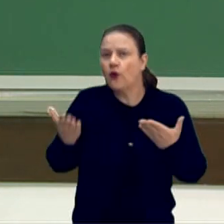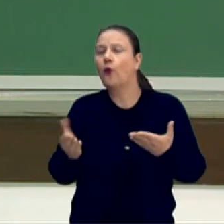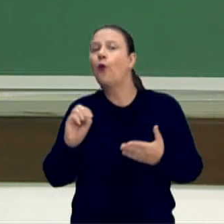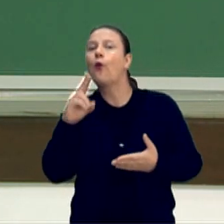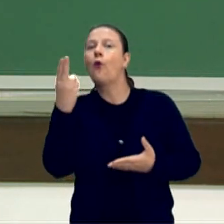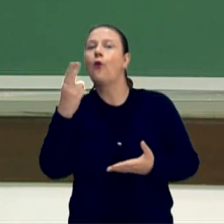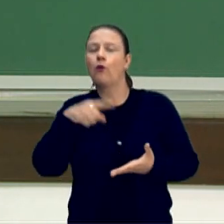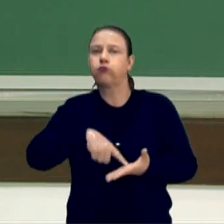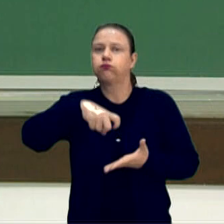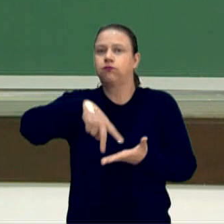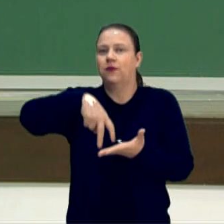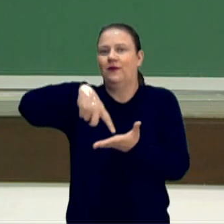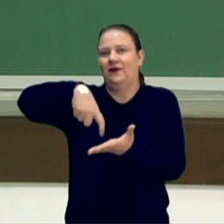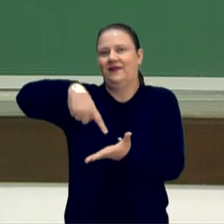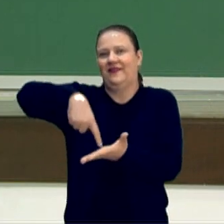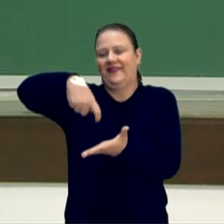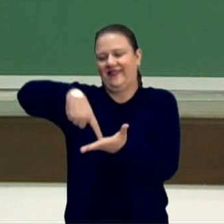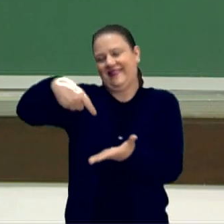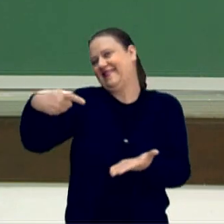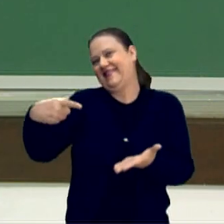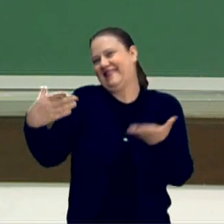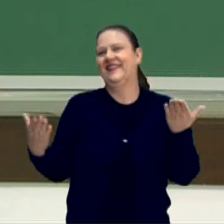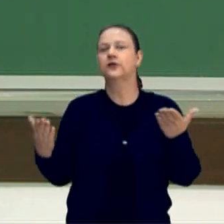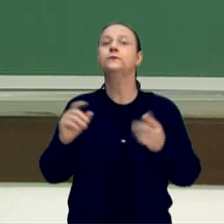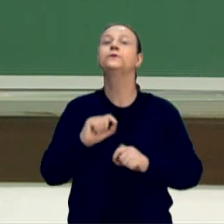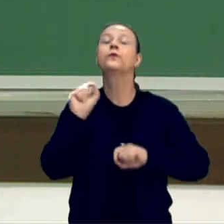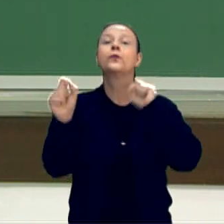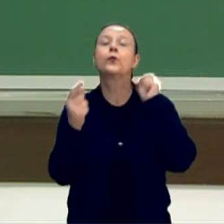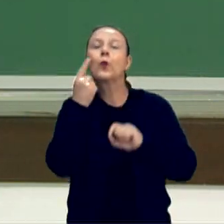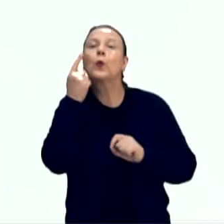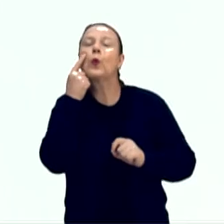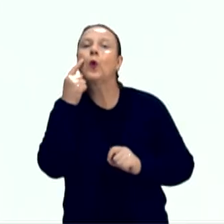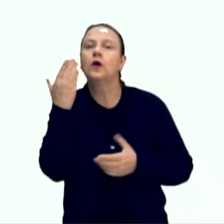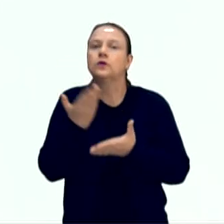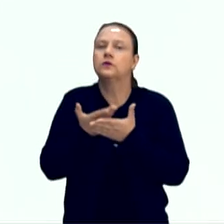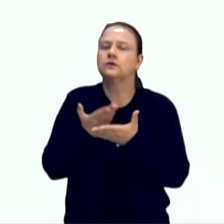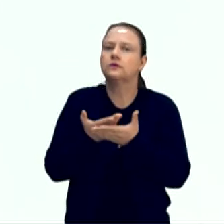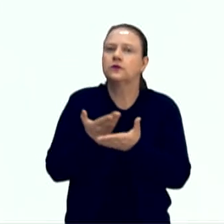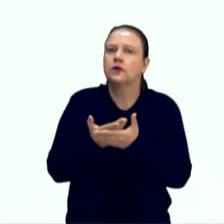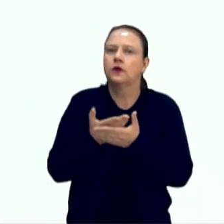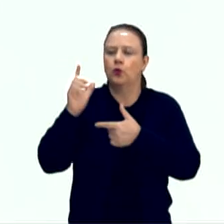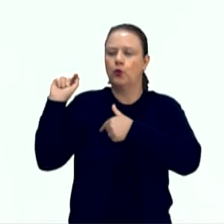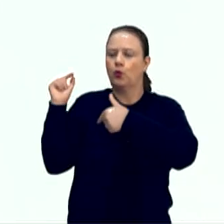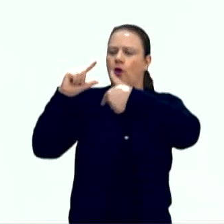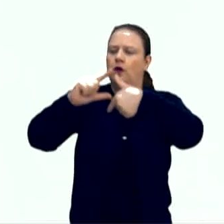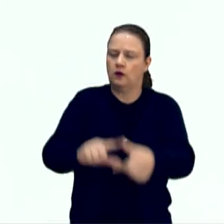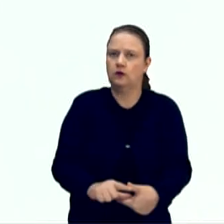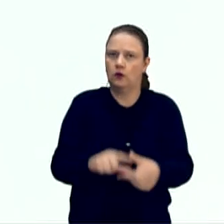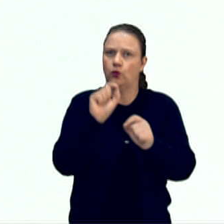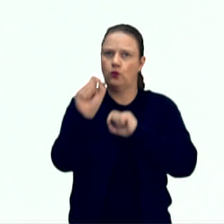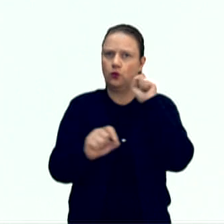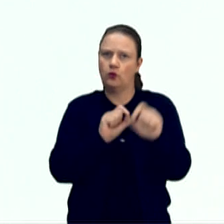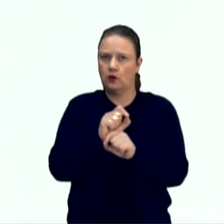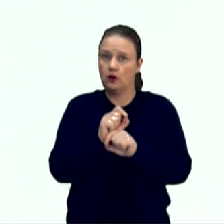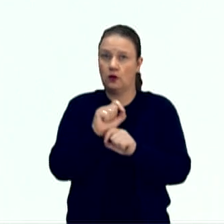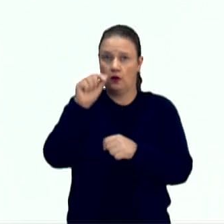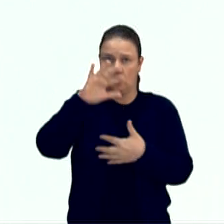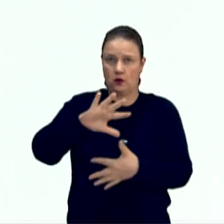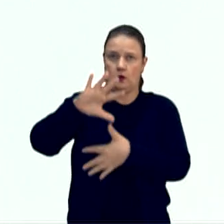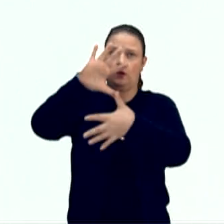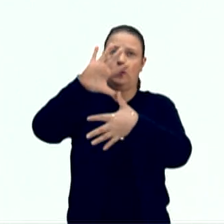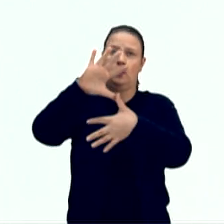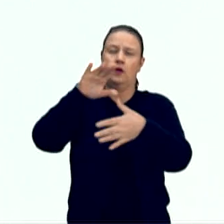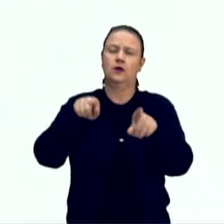responde para você mesmo, né? Vamos então à nossa aula. Hoje nós vamos ver aí a herança colonial da América e também as